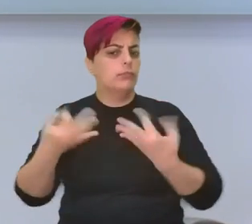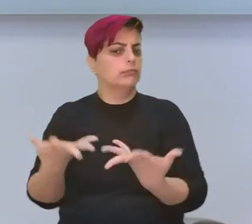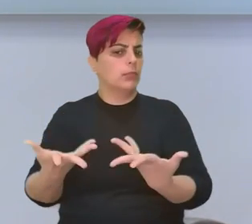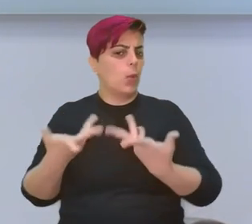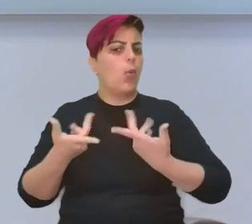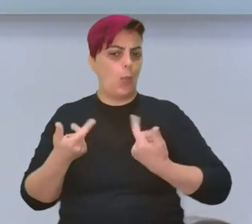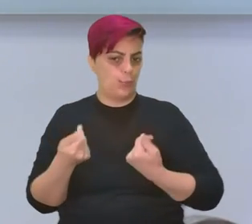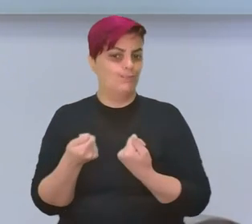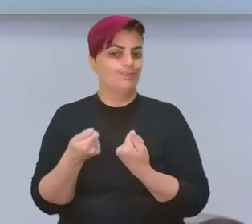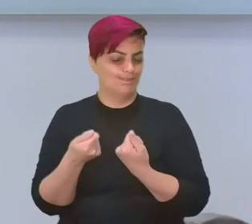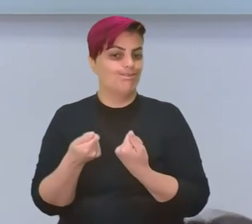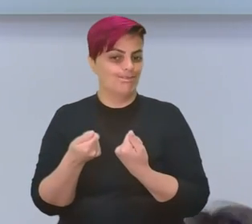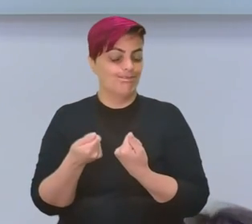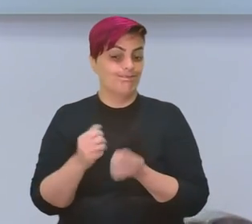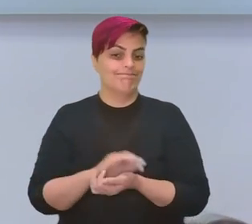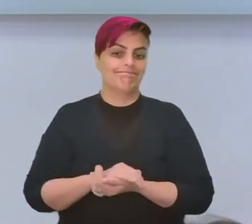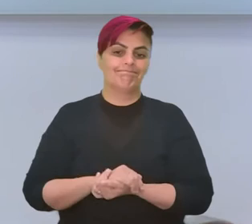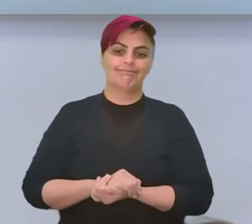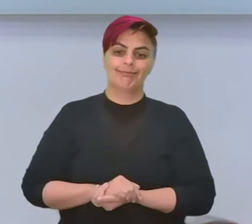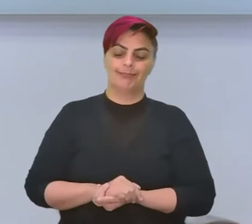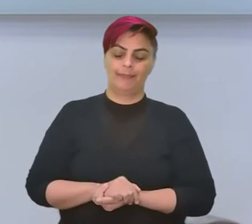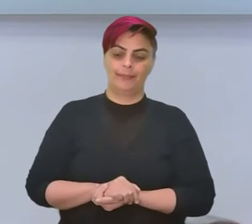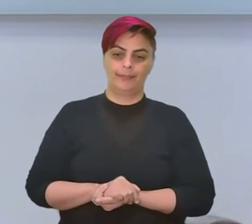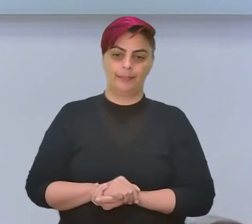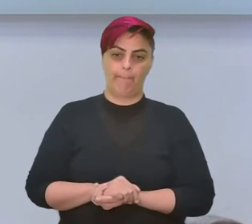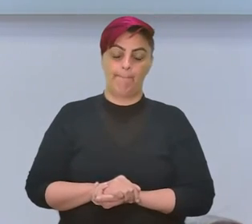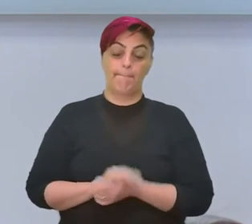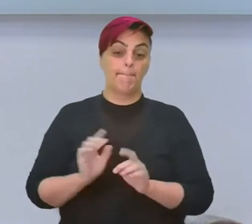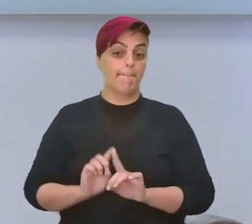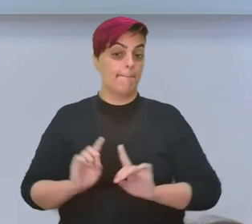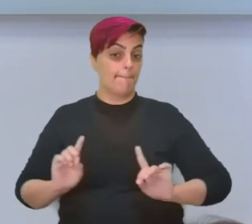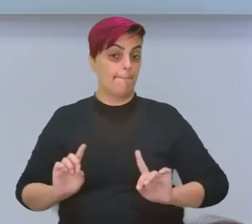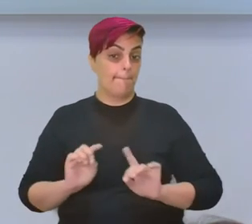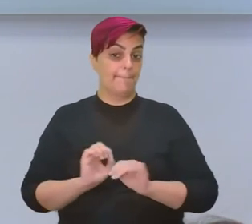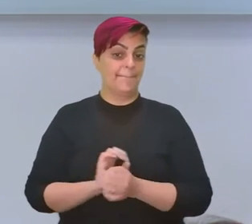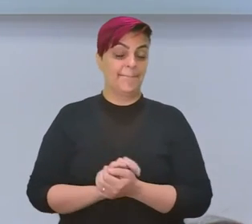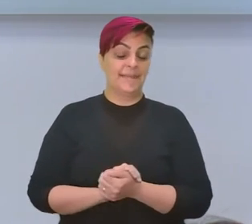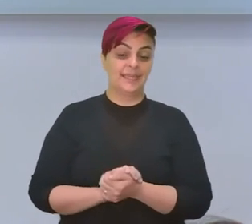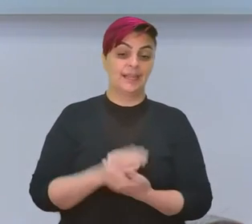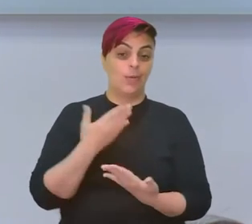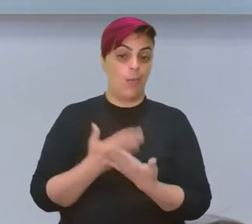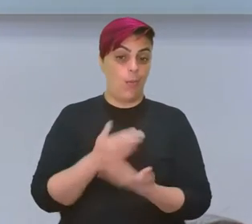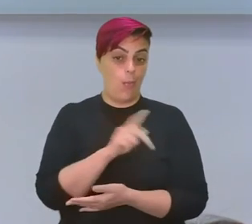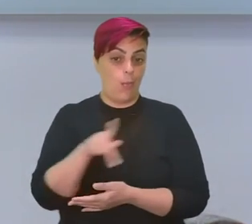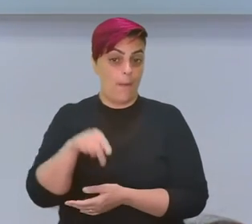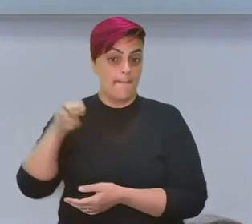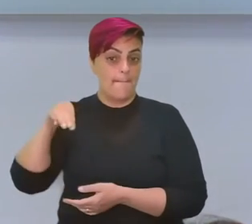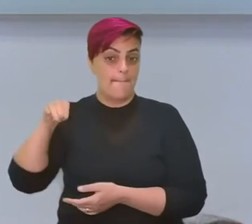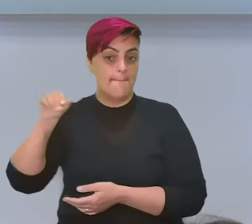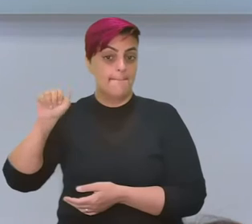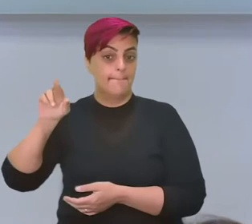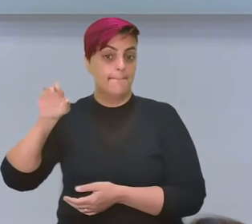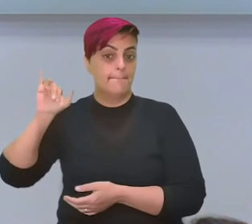a conhecer. A gente está com uma banquinha ali fora. Bom, então, a seguir, teremos a aula da professora